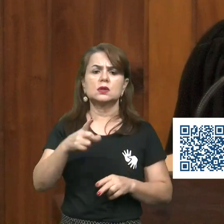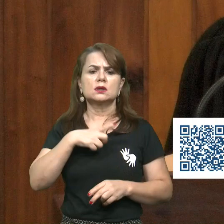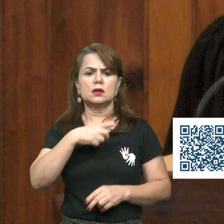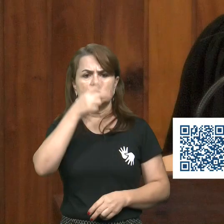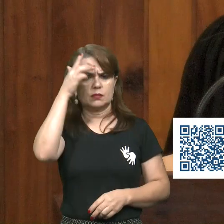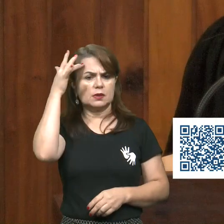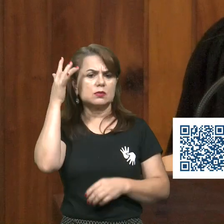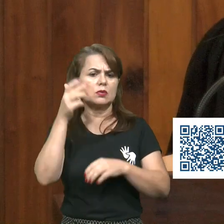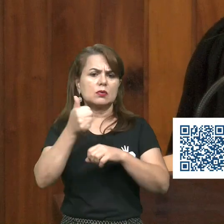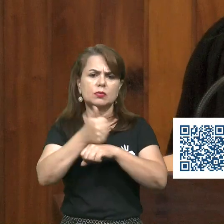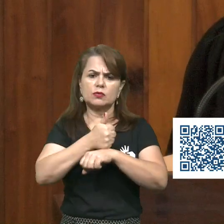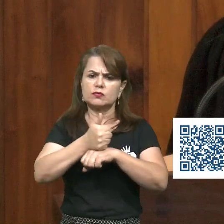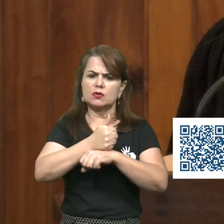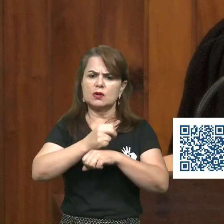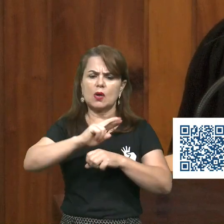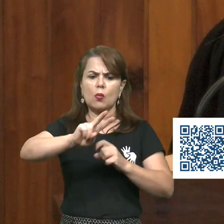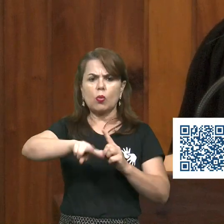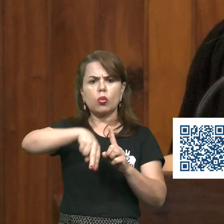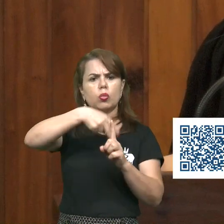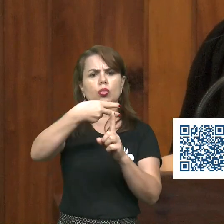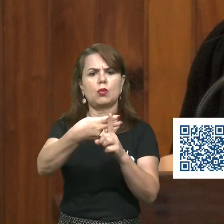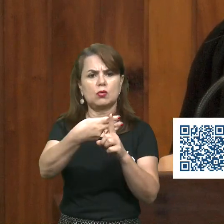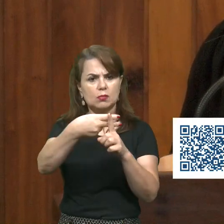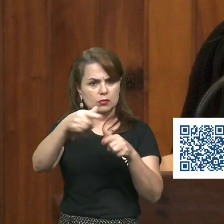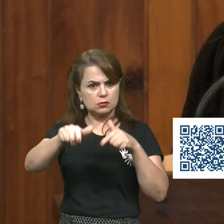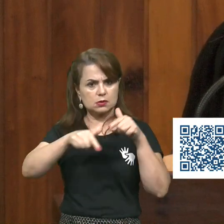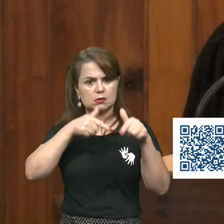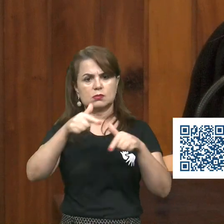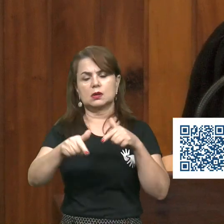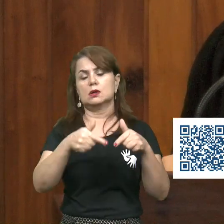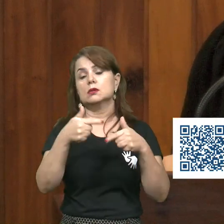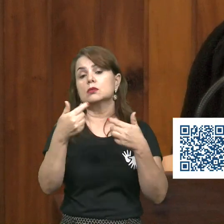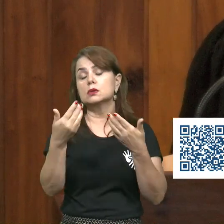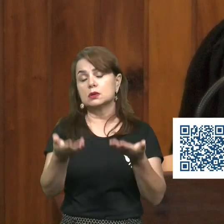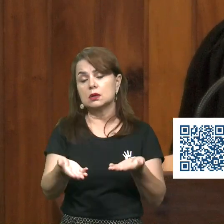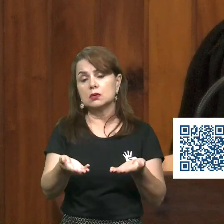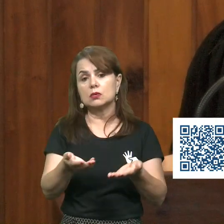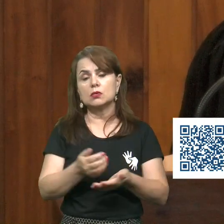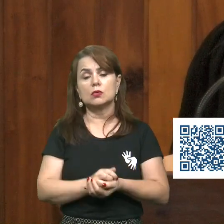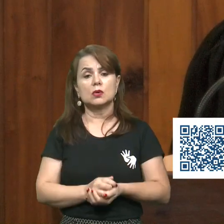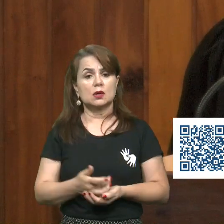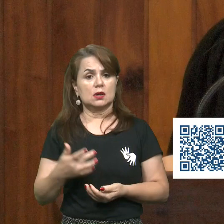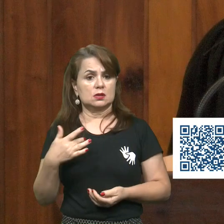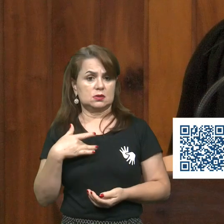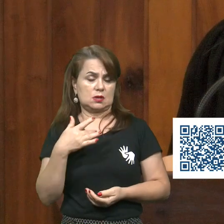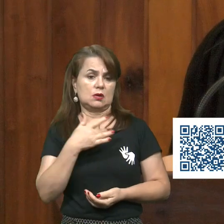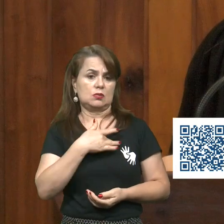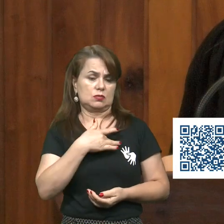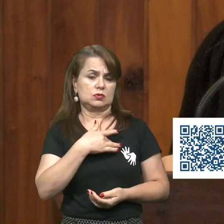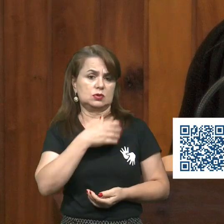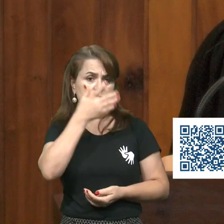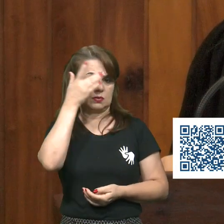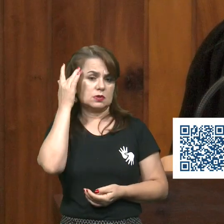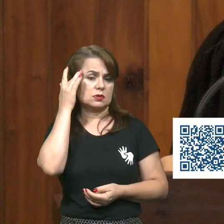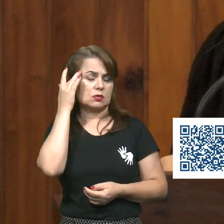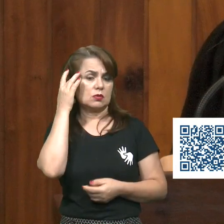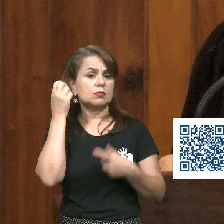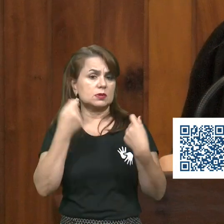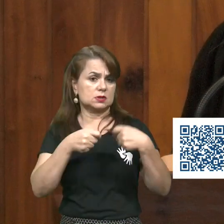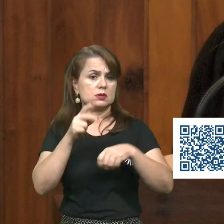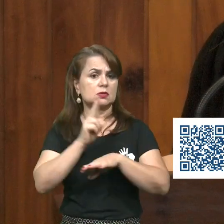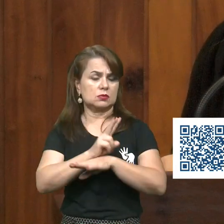turno, e isso, além de ser benéfico em relação à saúde do próprio servidor, não